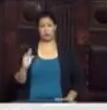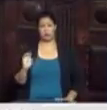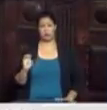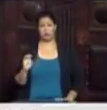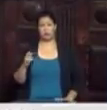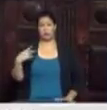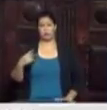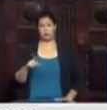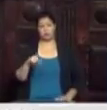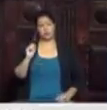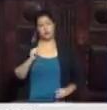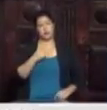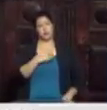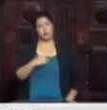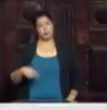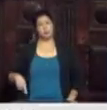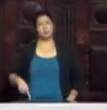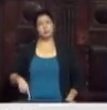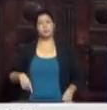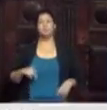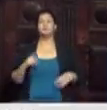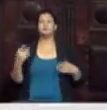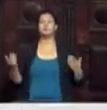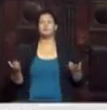corrompendo o Congresso Nacional,